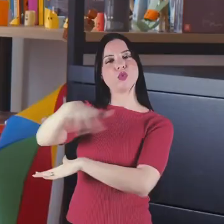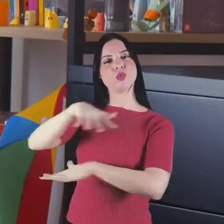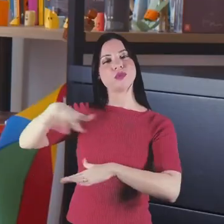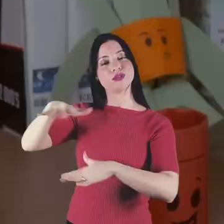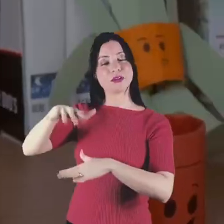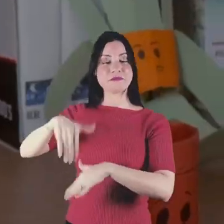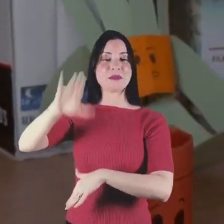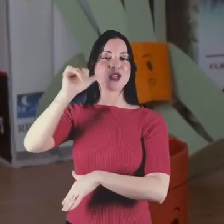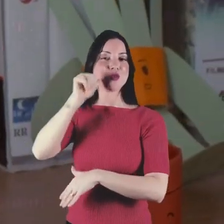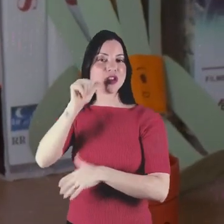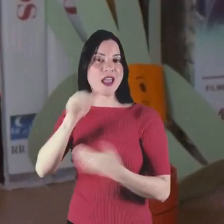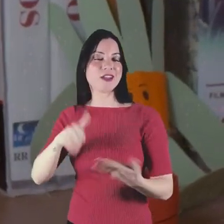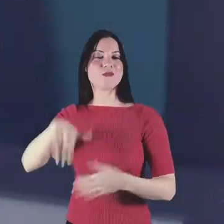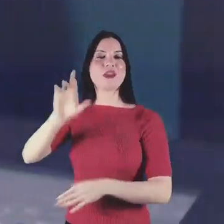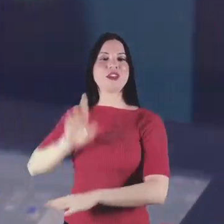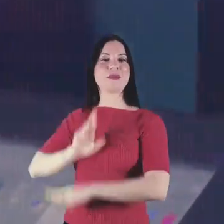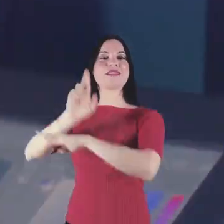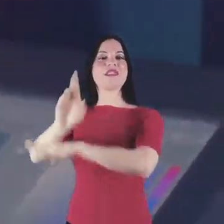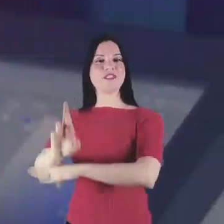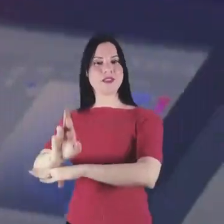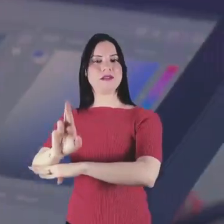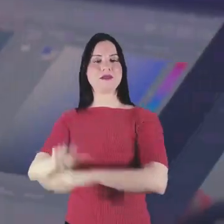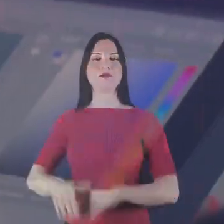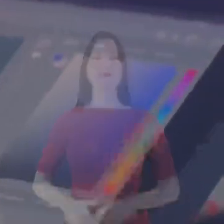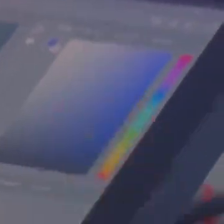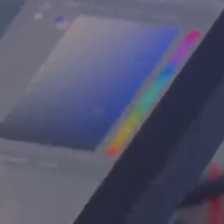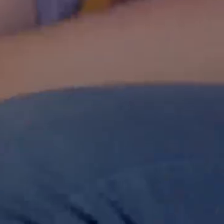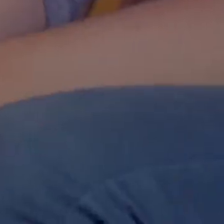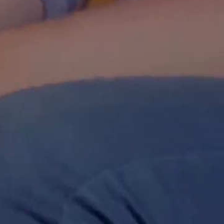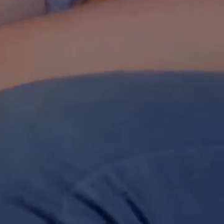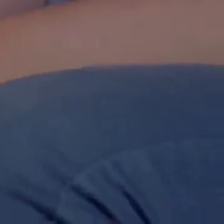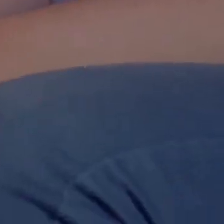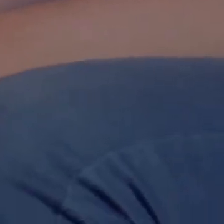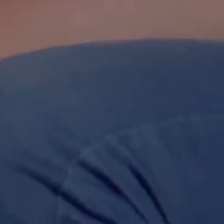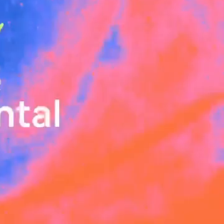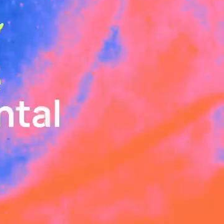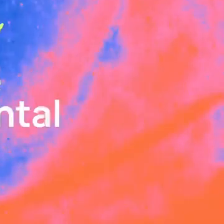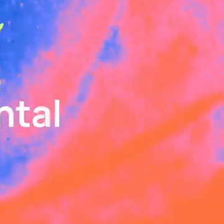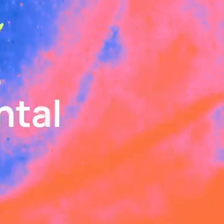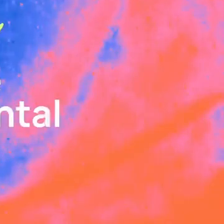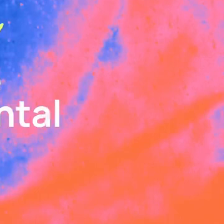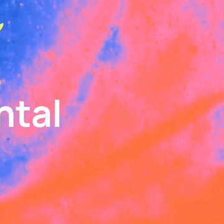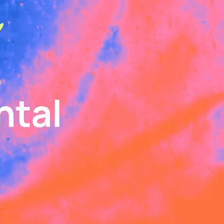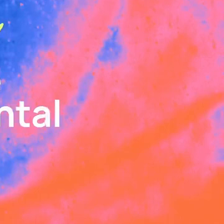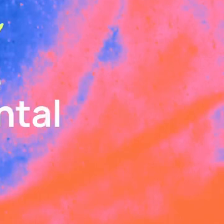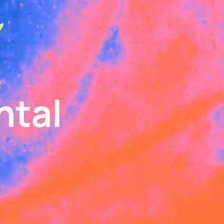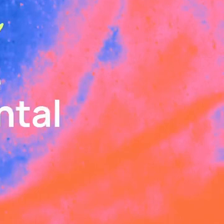indústria, por ter mais mulheres e mais representatividade ali dentro.